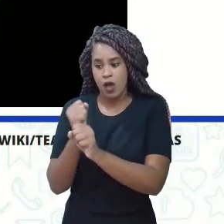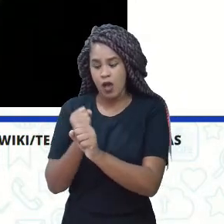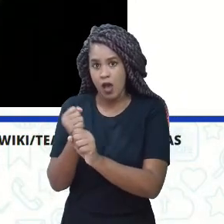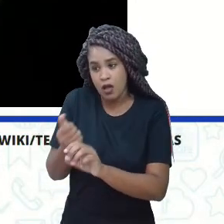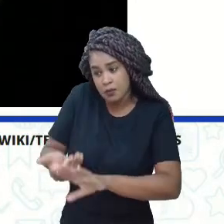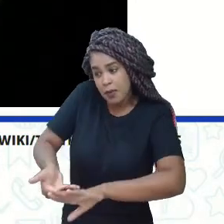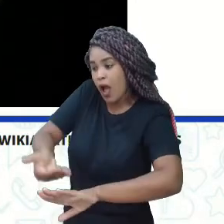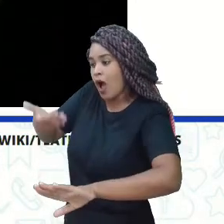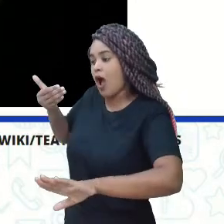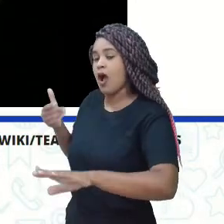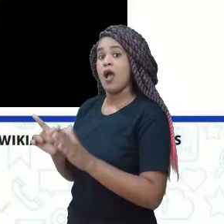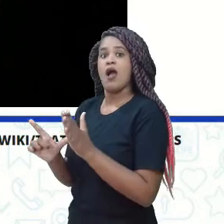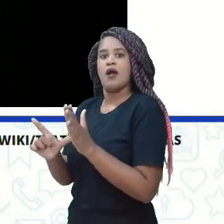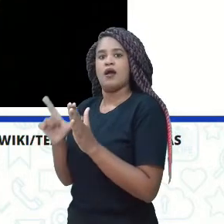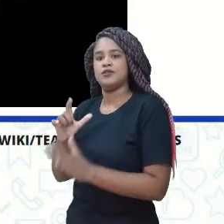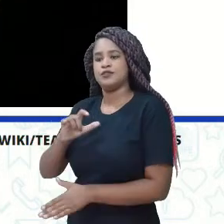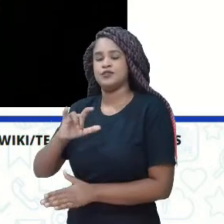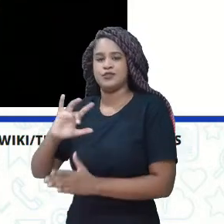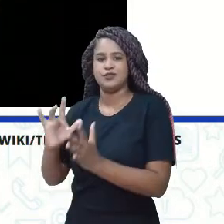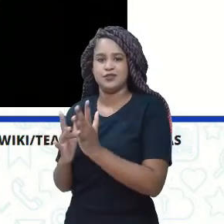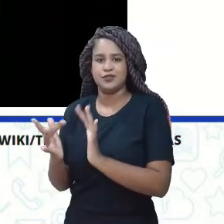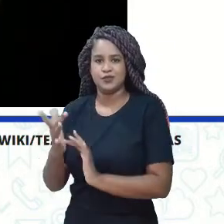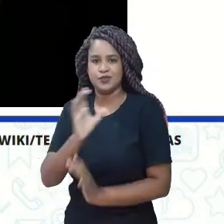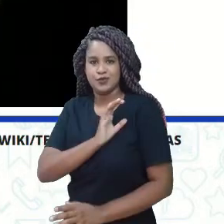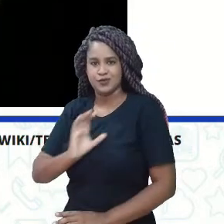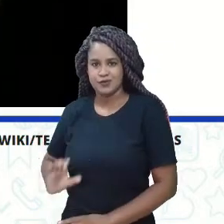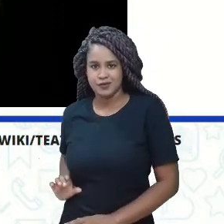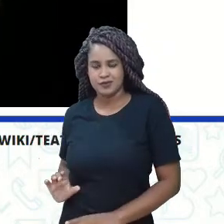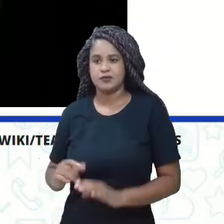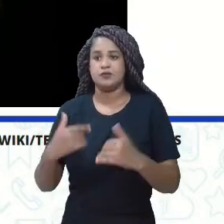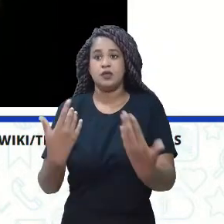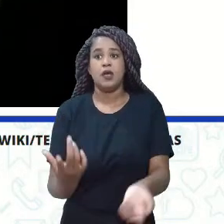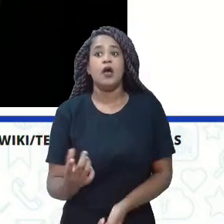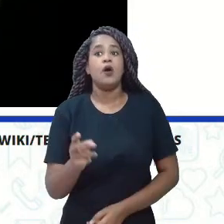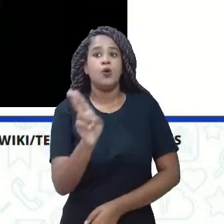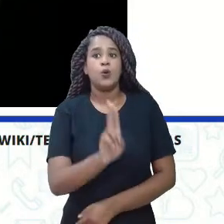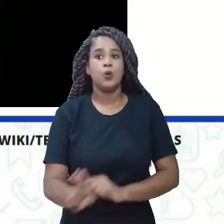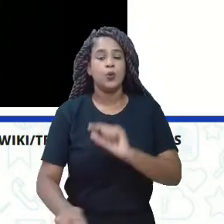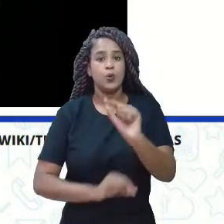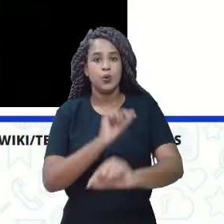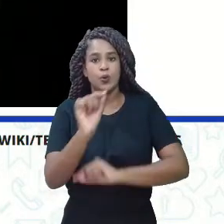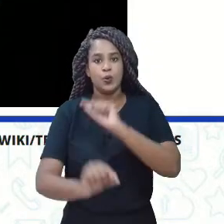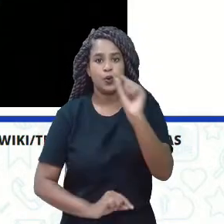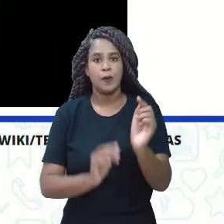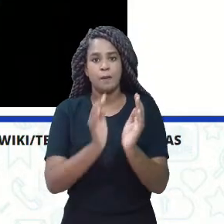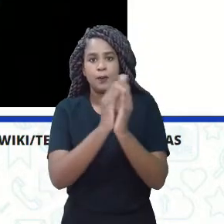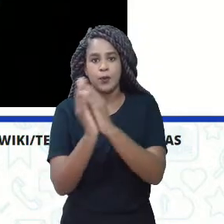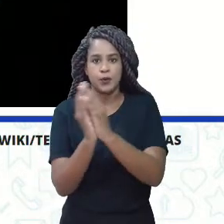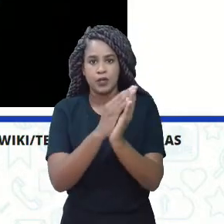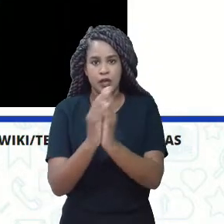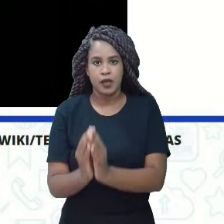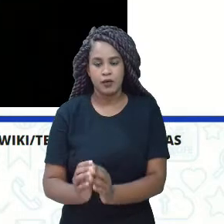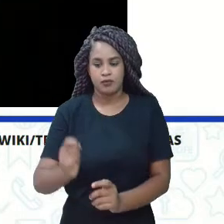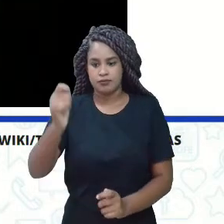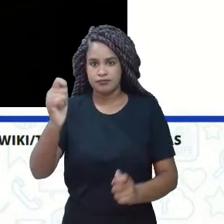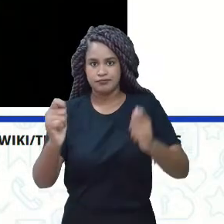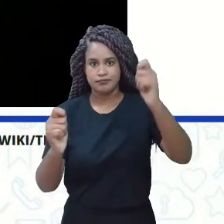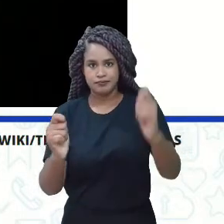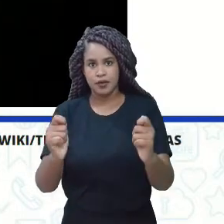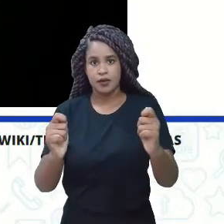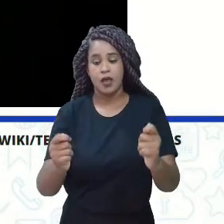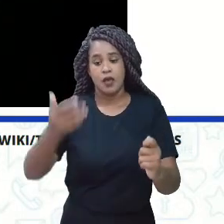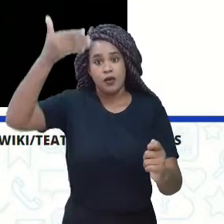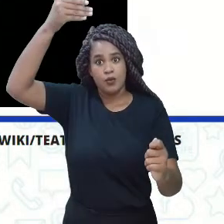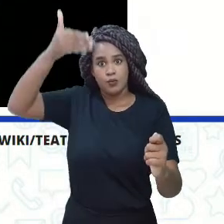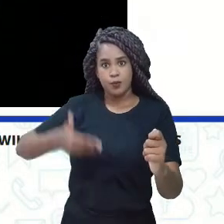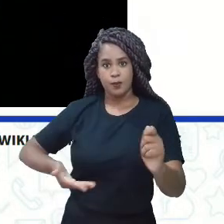Cristo. Consiste na manipulação de um boneco de varas entre uma luz e uma tela, o que faz com que